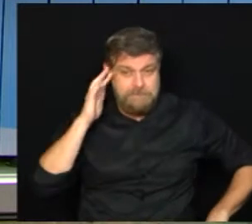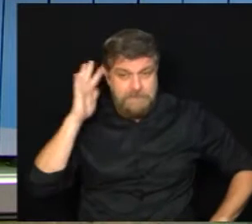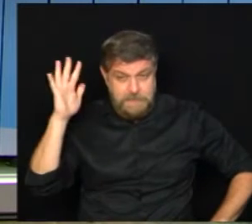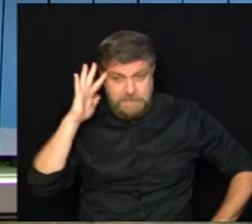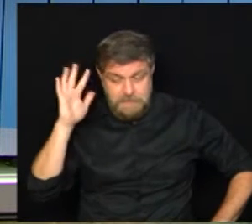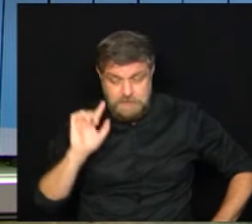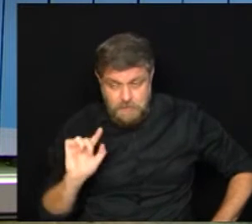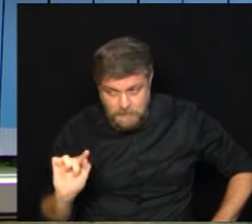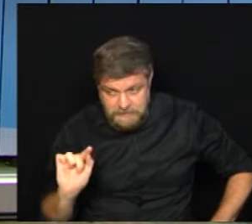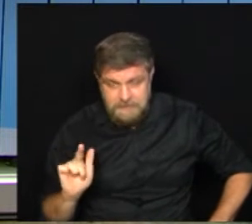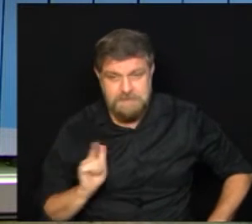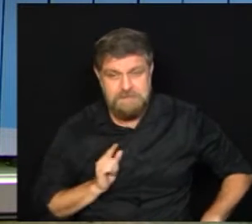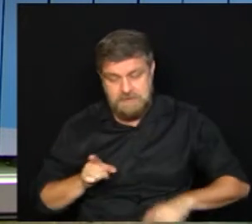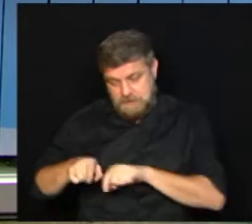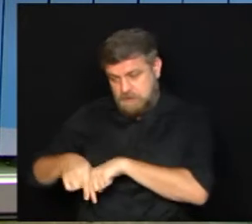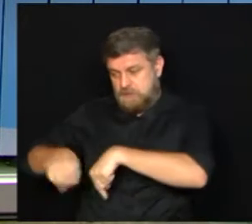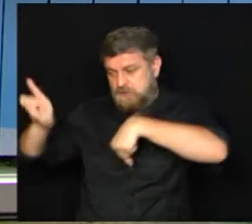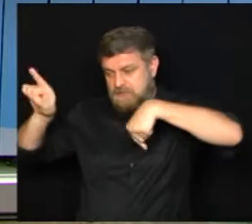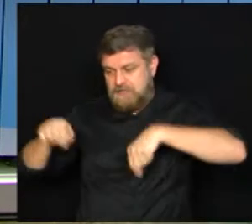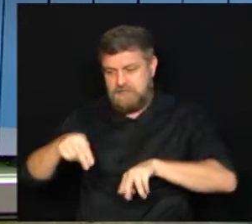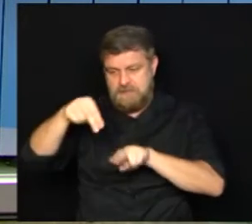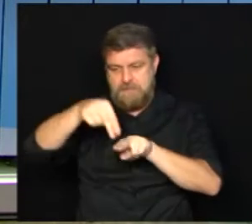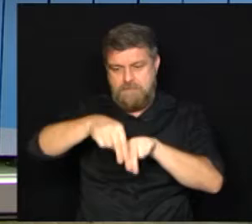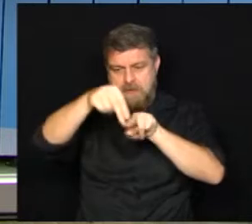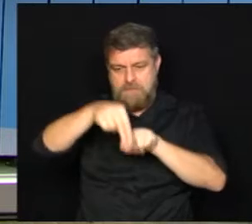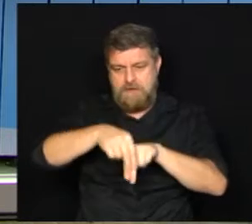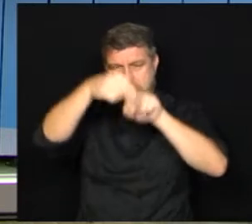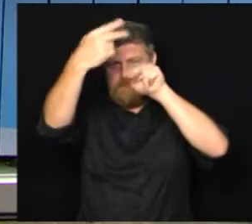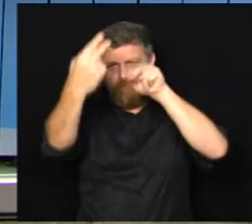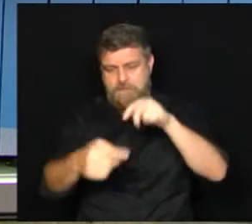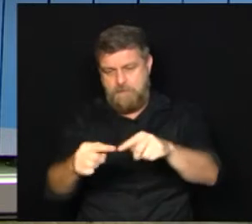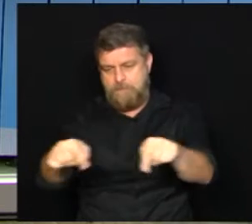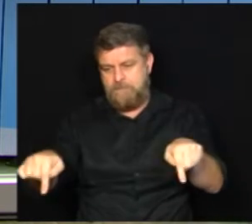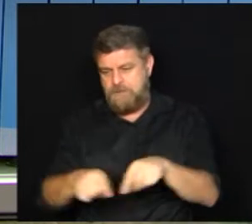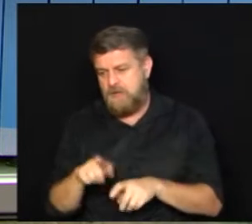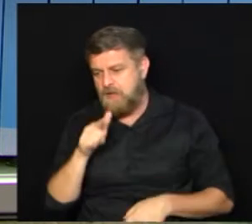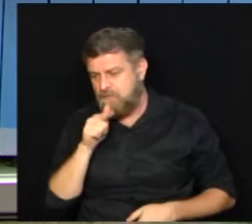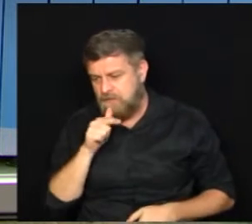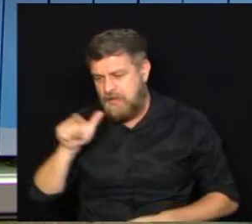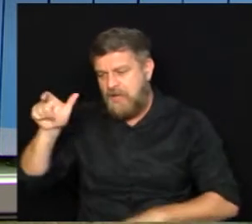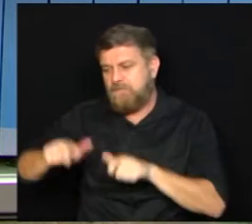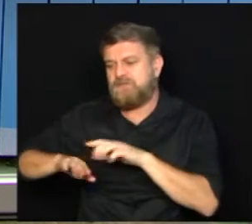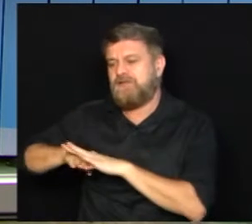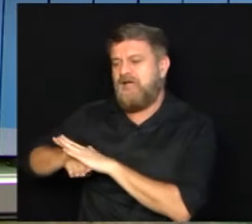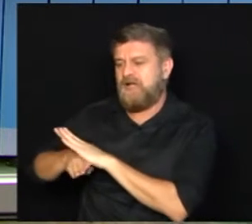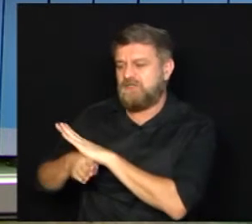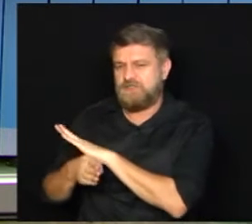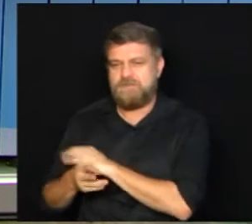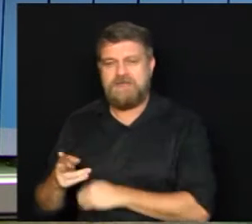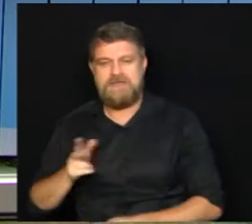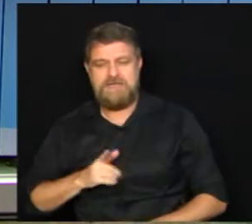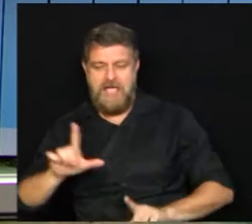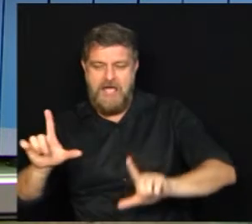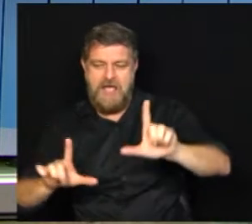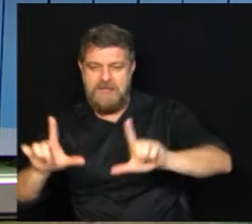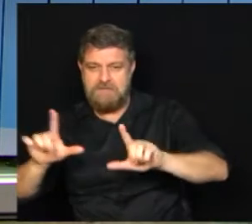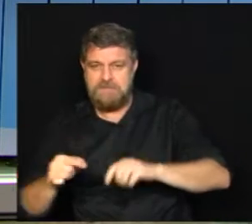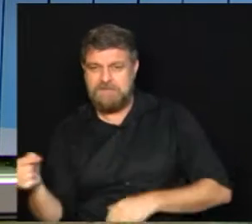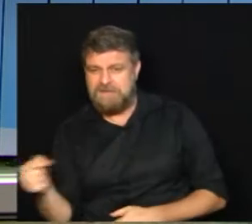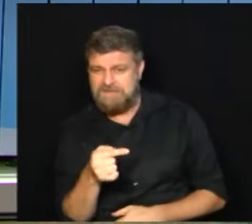assim, a ginástica, os saltos ornamentais, as pessoas estão acostumadas, assistem pela televisão. Aí